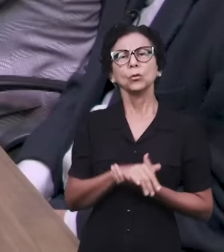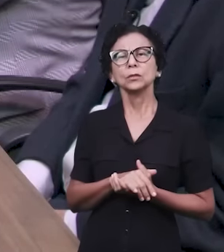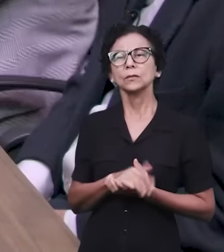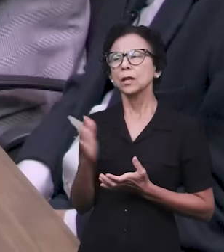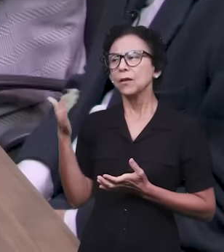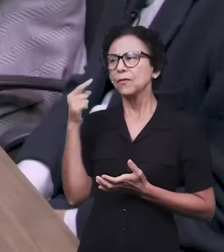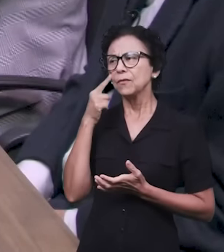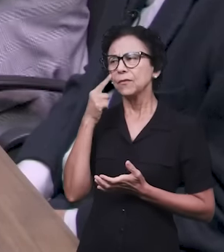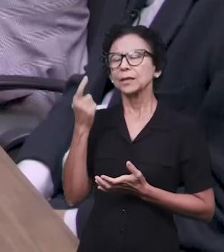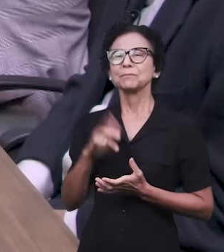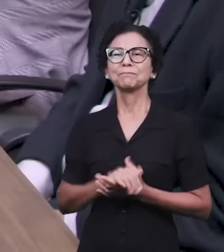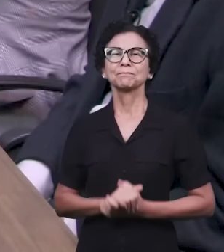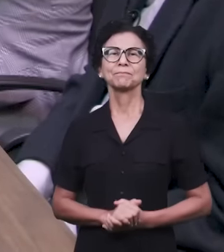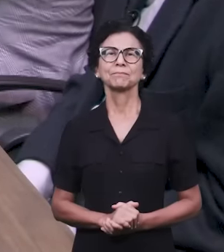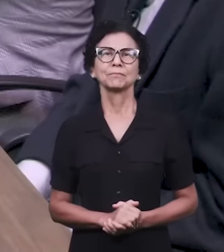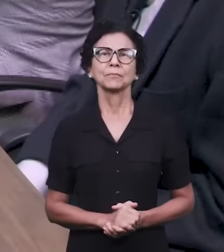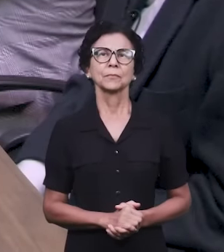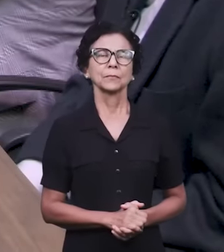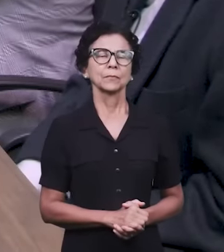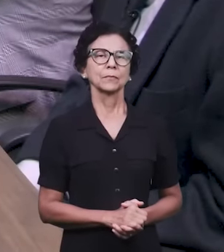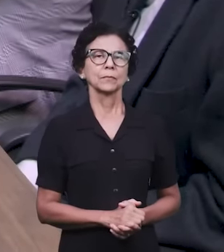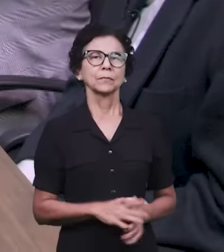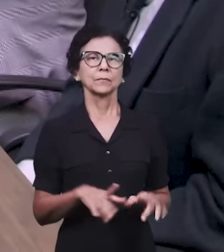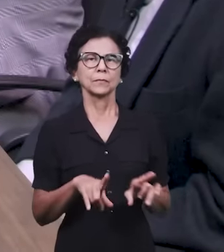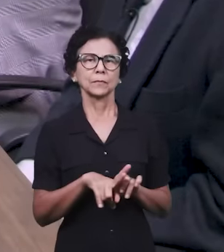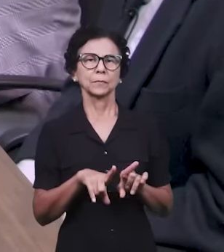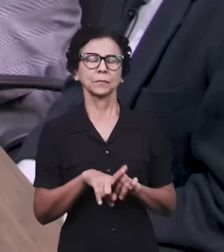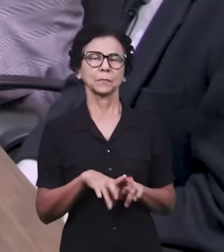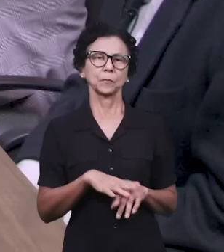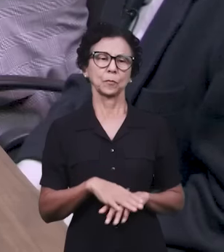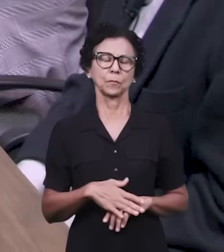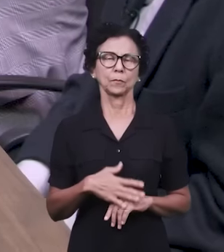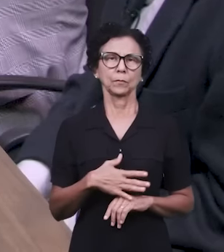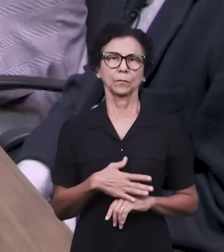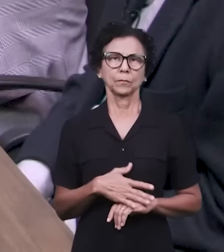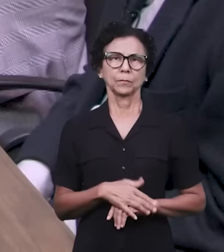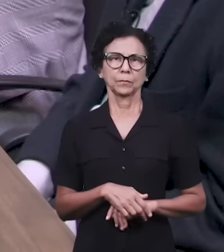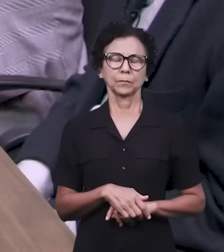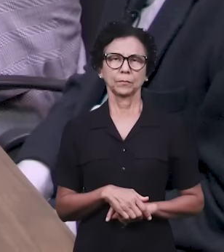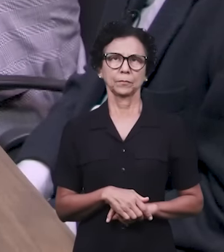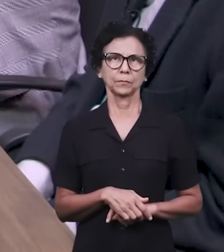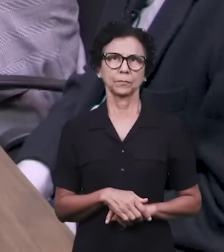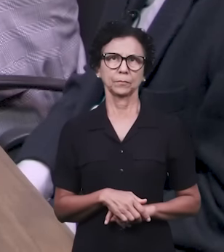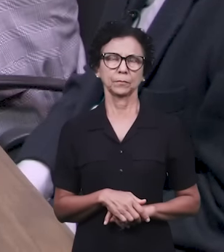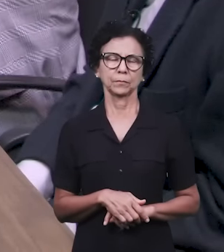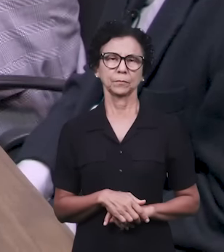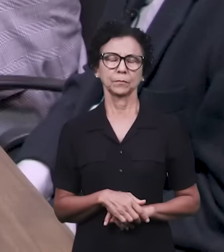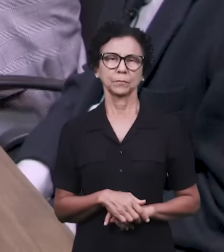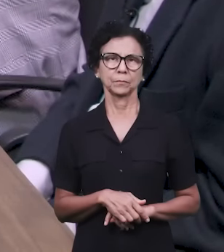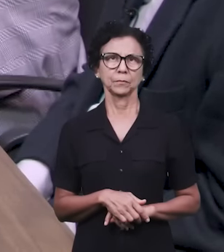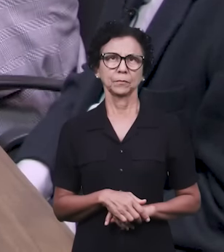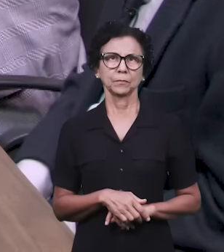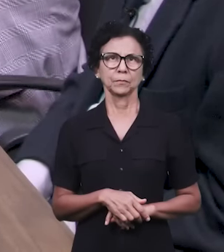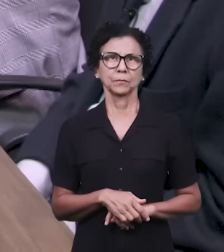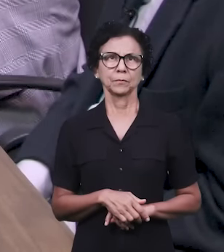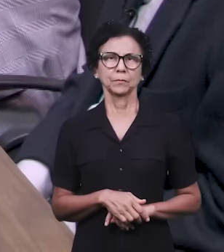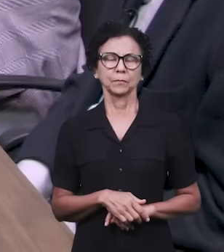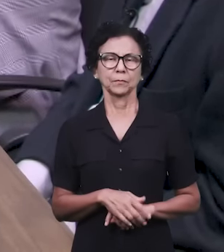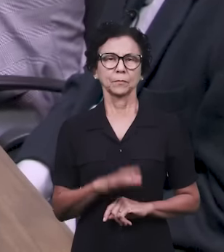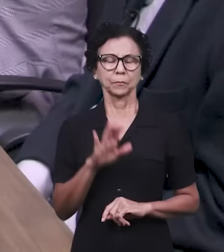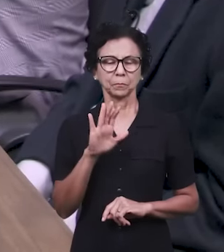resposta. Eu gostaria de, sem ser muito, sem querer falar demais, mas veja só,